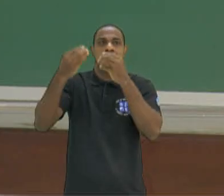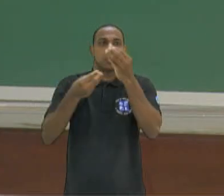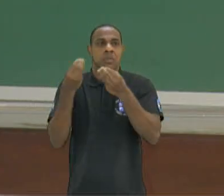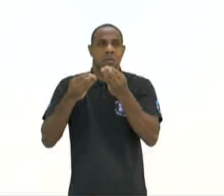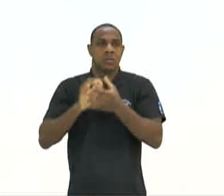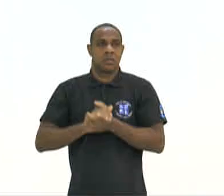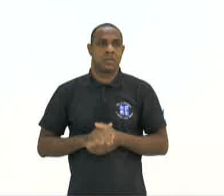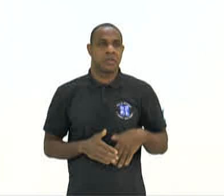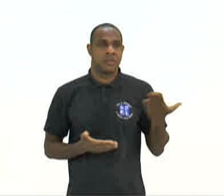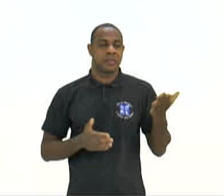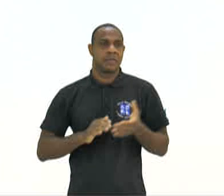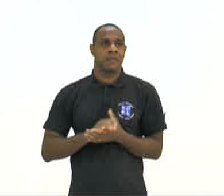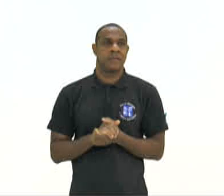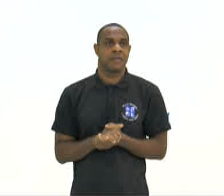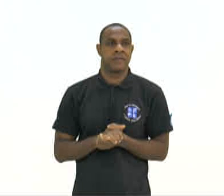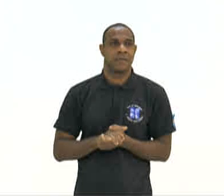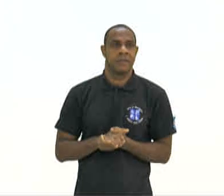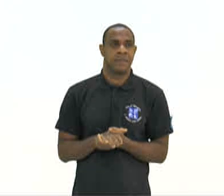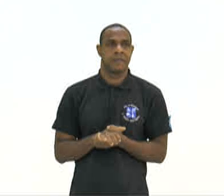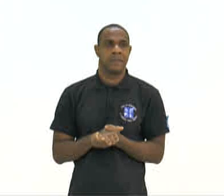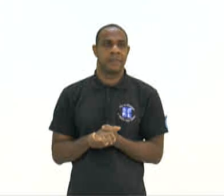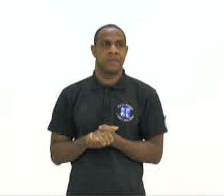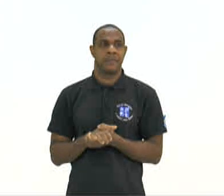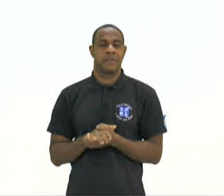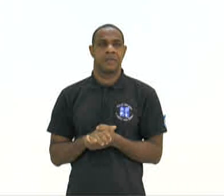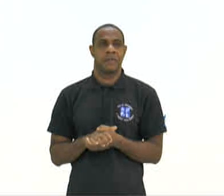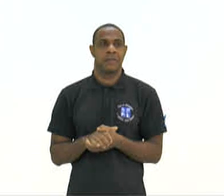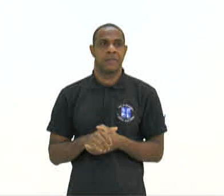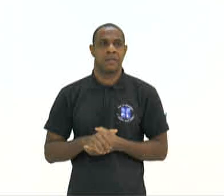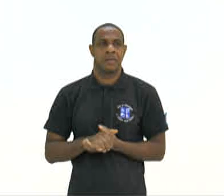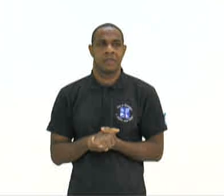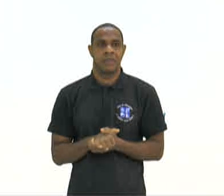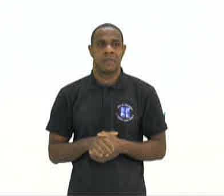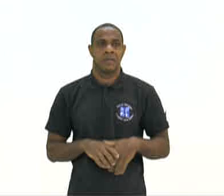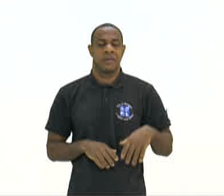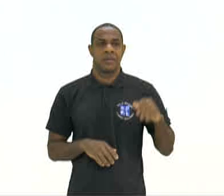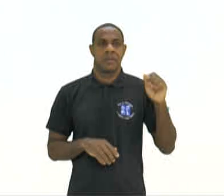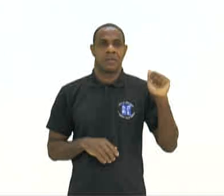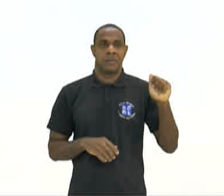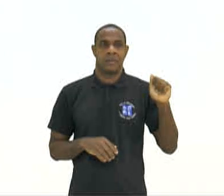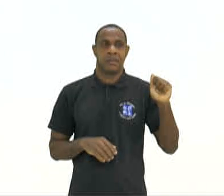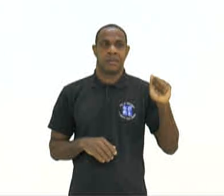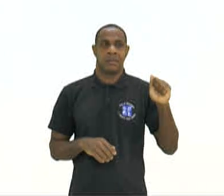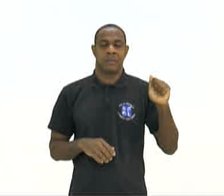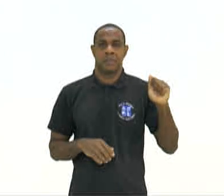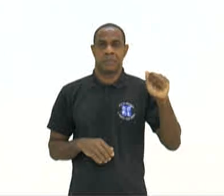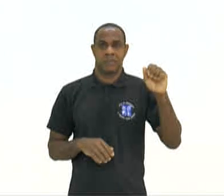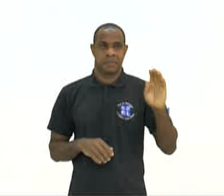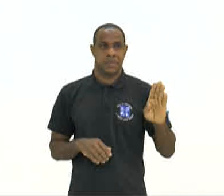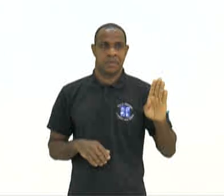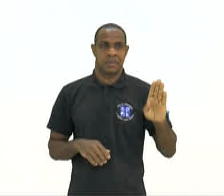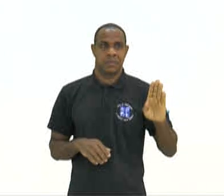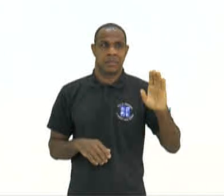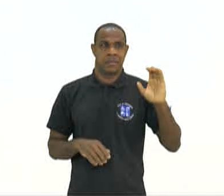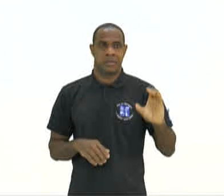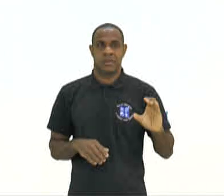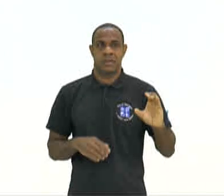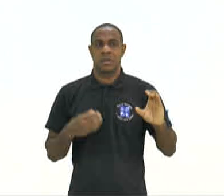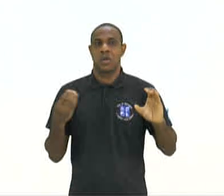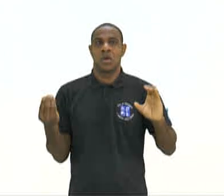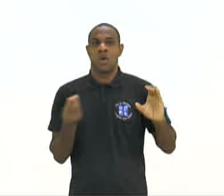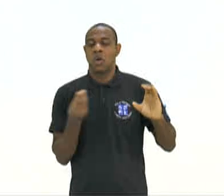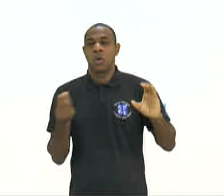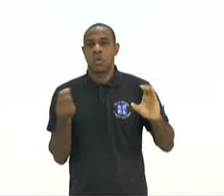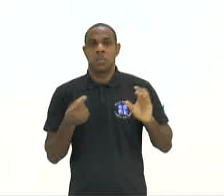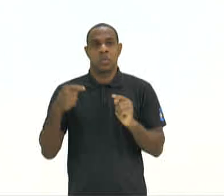MMORPG ou RPG, Massive One-Player Online Games, Massive One-Player Online Role-Play Game,